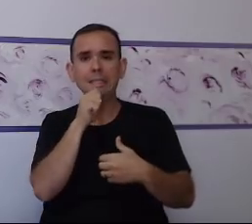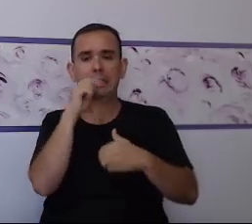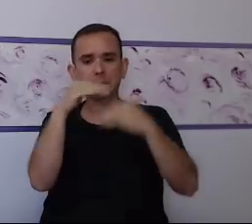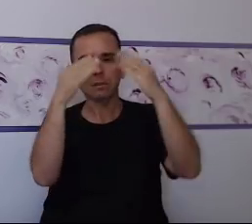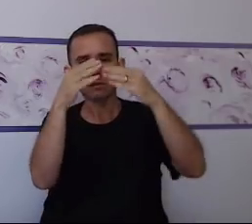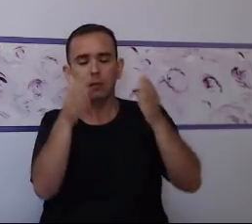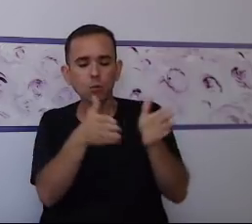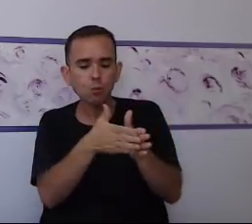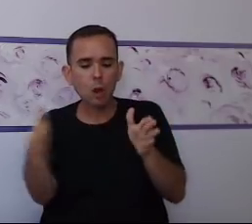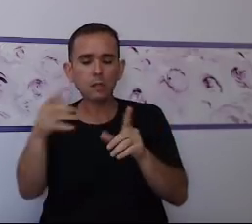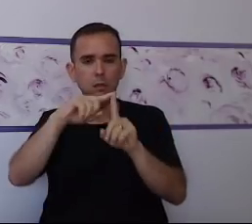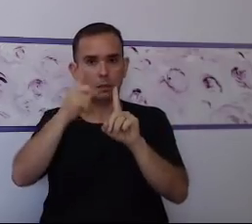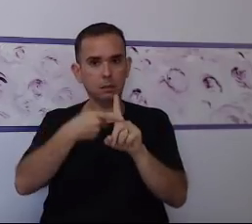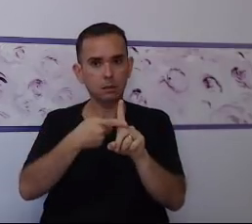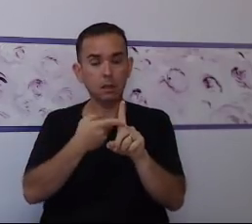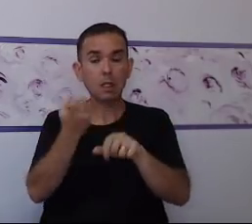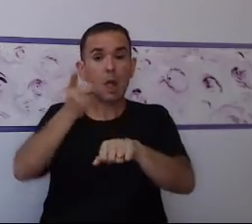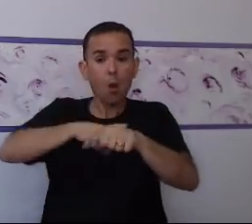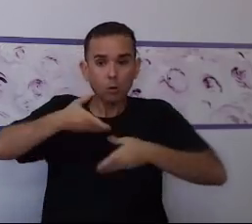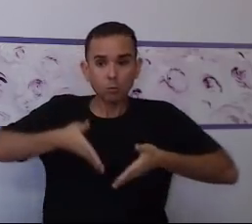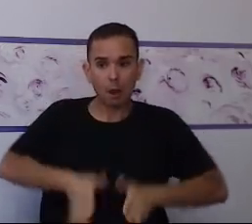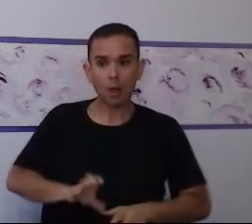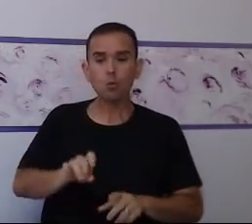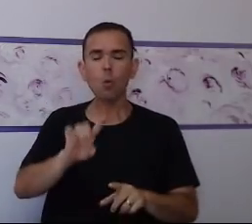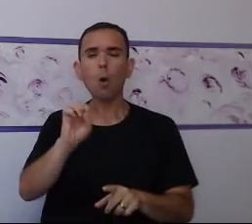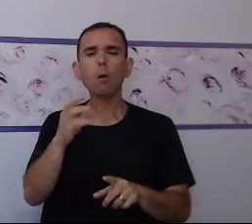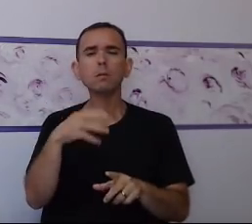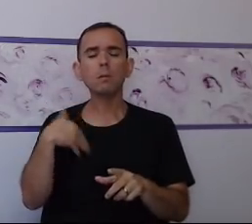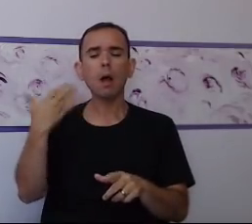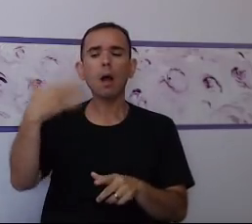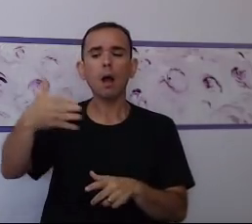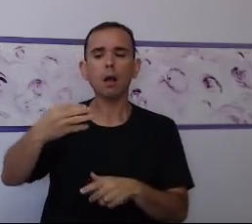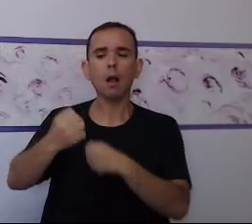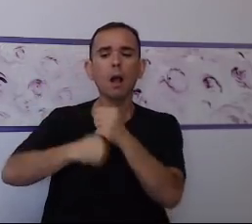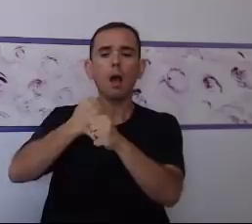gestação, na hora do parto ou até alguns anos após o nascimento.